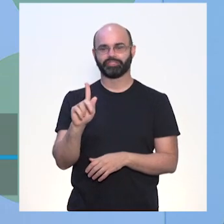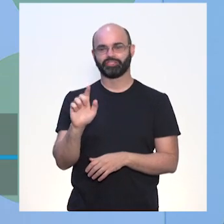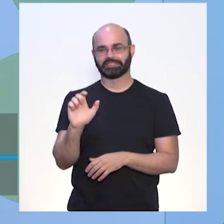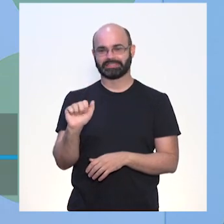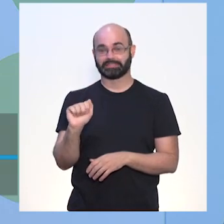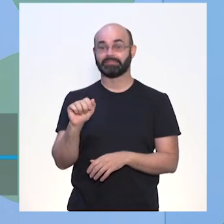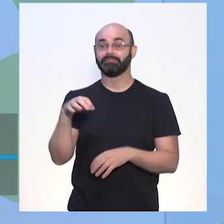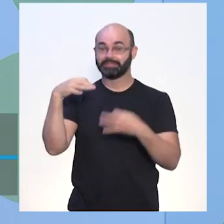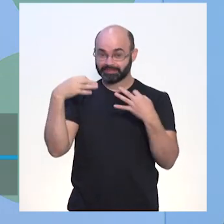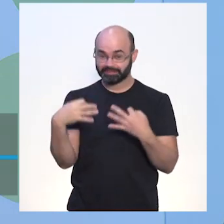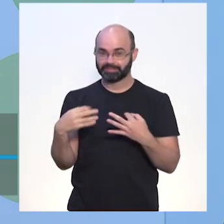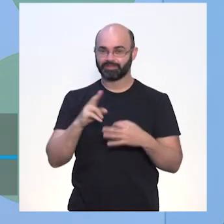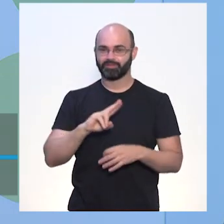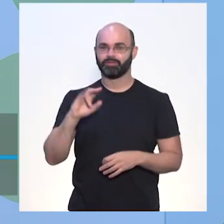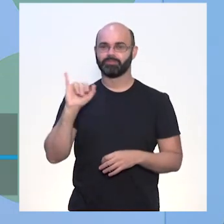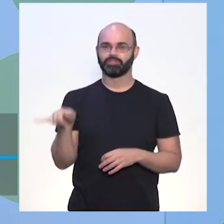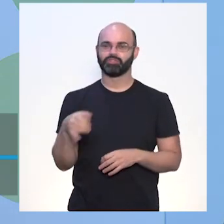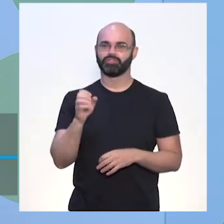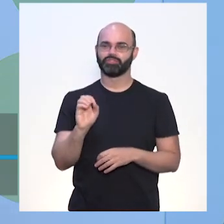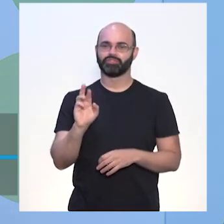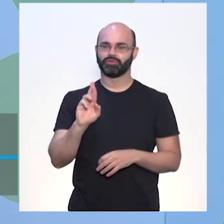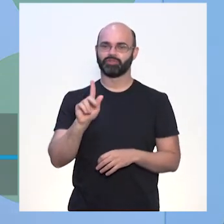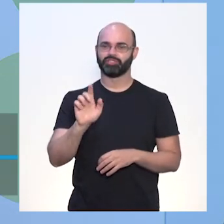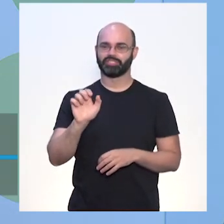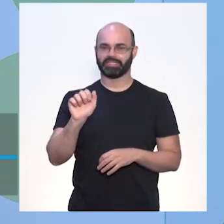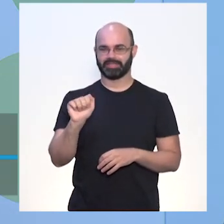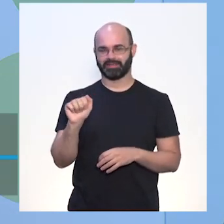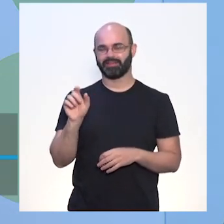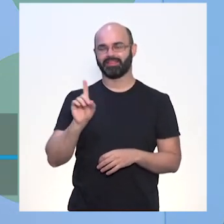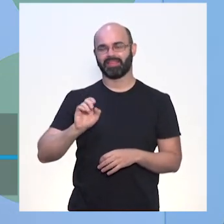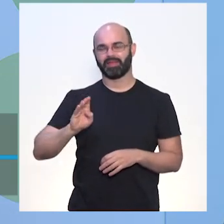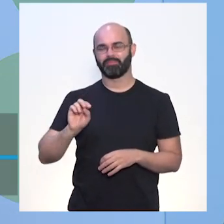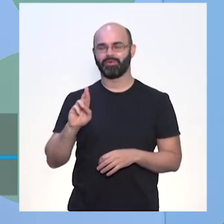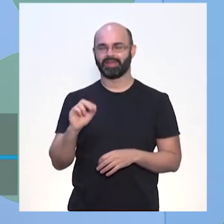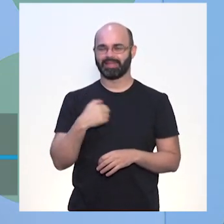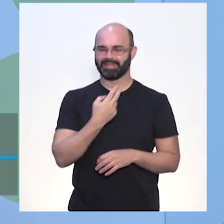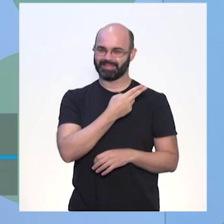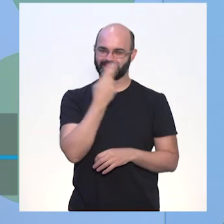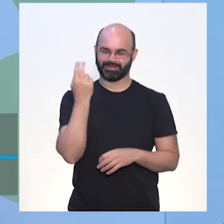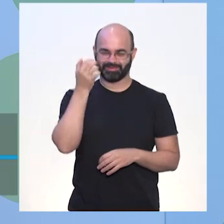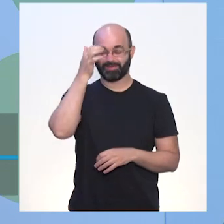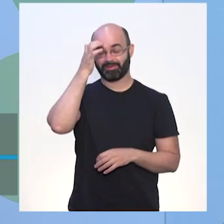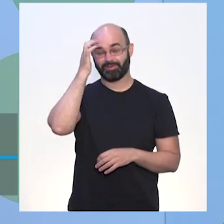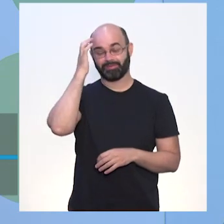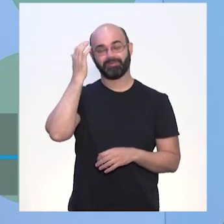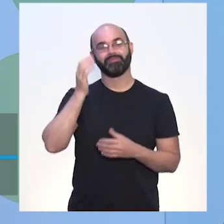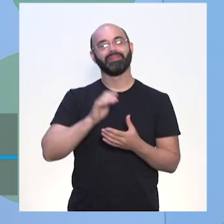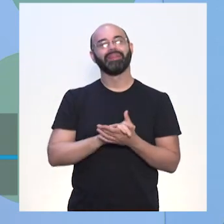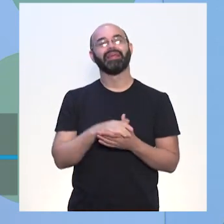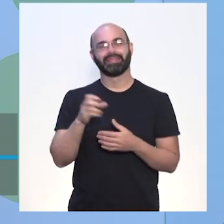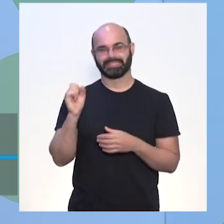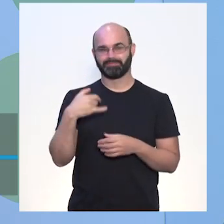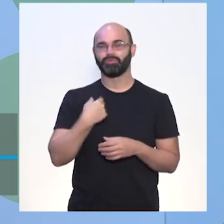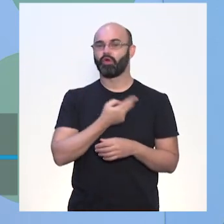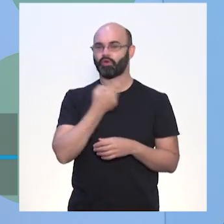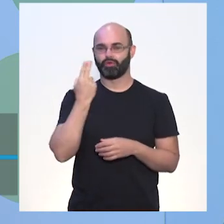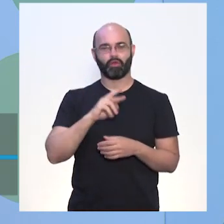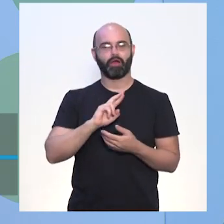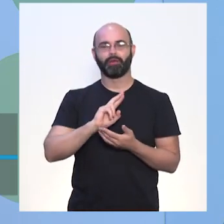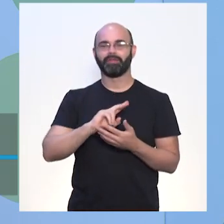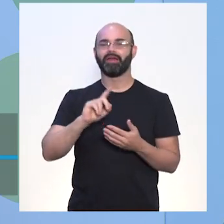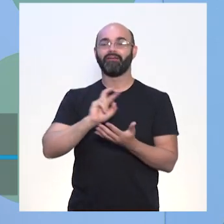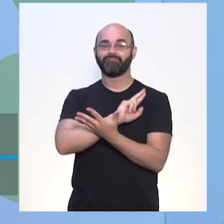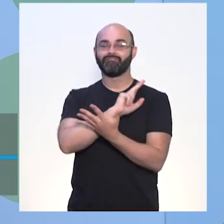Meu nome é Georgia Débora, vou dar aula de Química para vocês e tem várias variáveis no meu nome. Uma delas